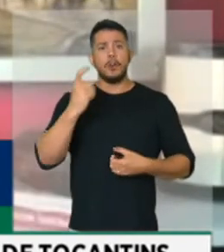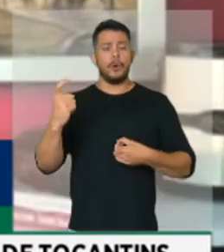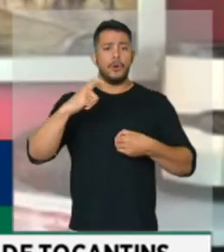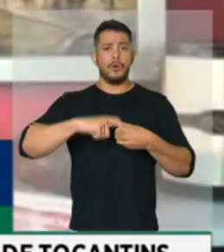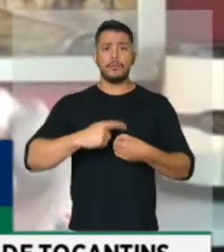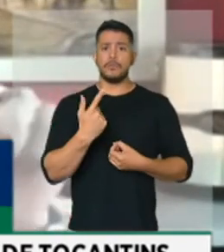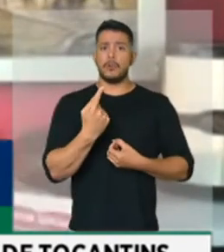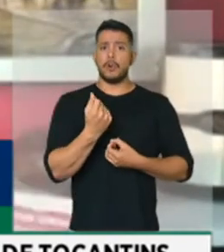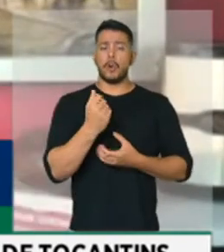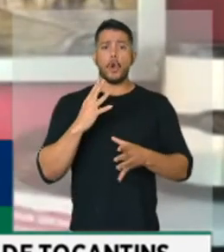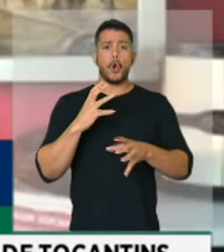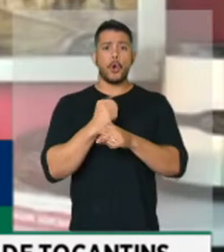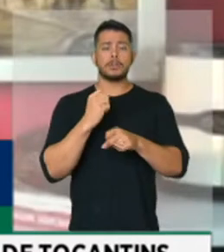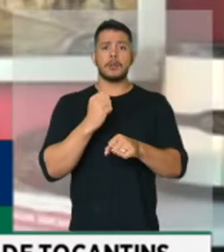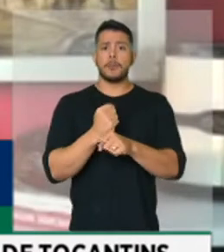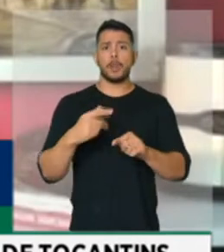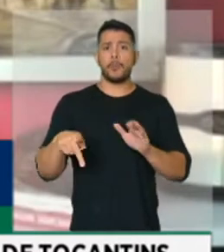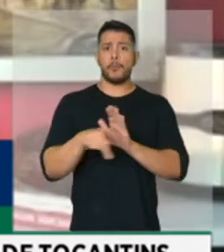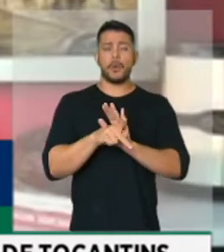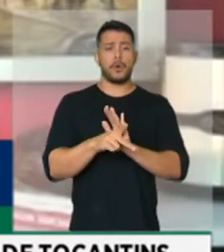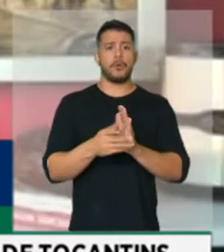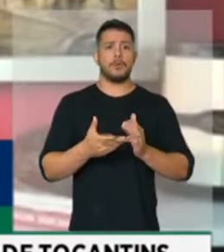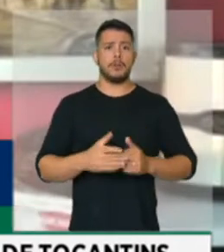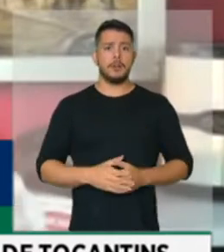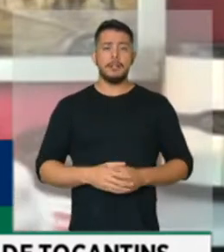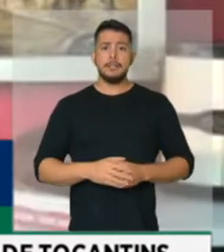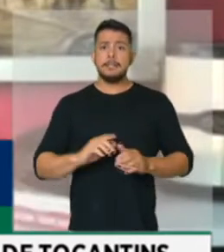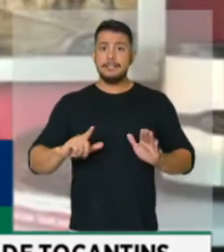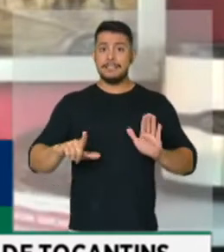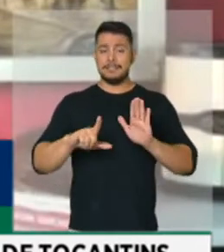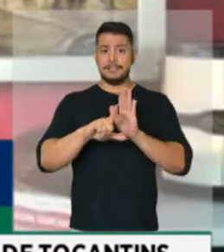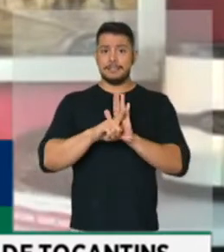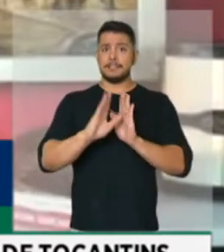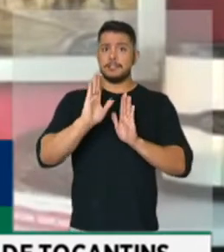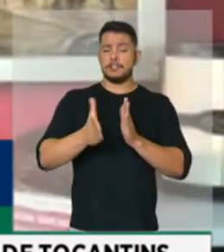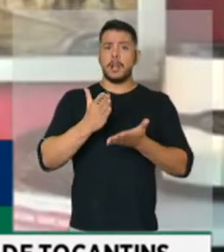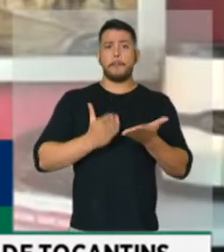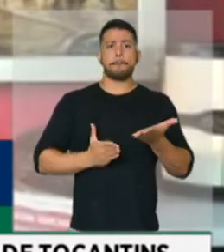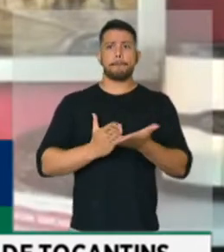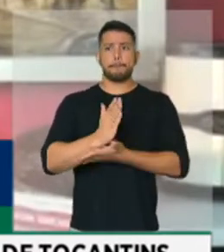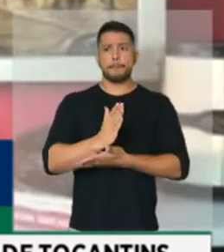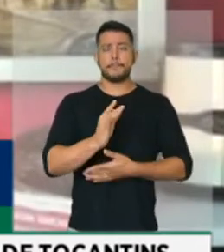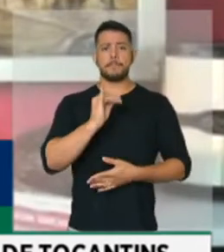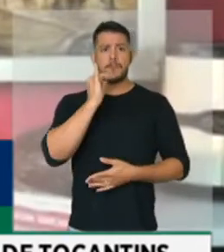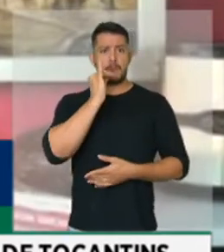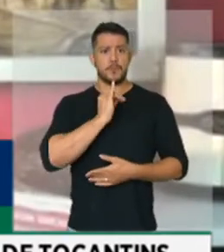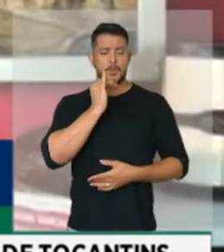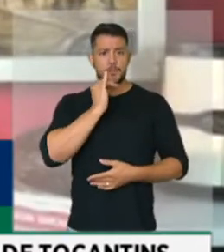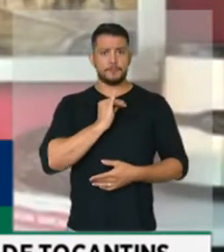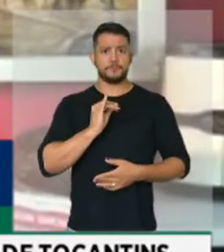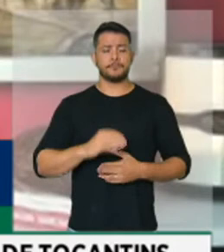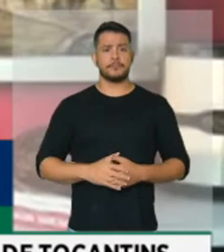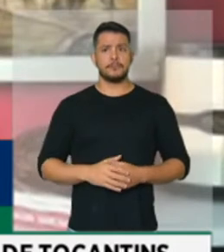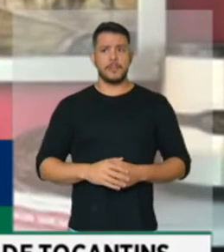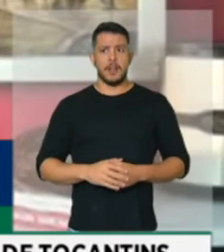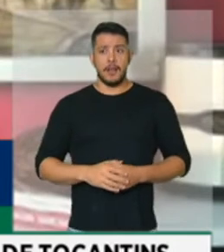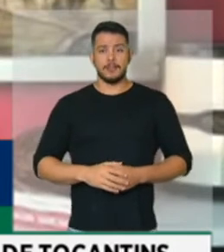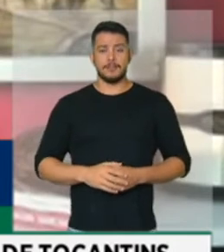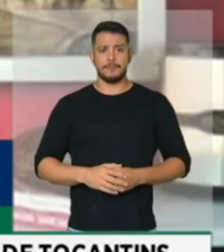Leis que foram aprovadas aqui no Congresso Nacional, como o descontingenciamento do Fundo Nacional de Desenvolvimento da Ciência e